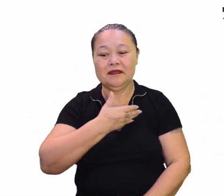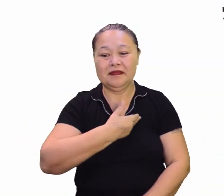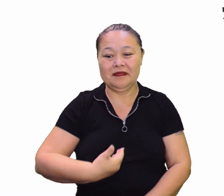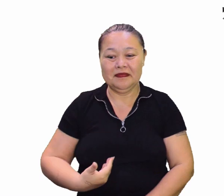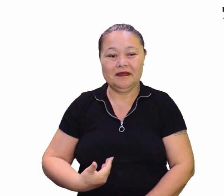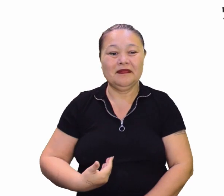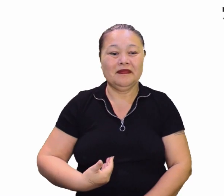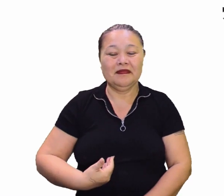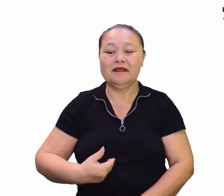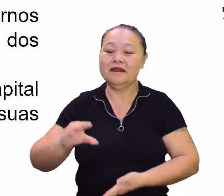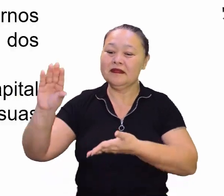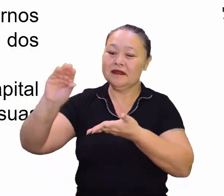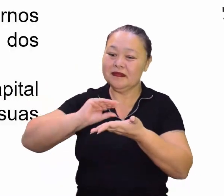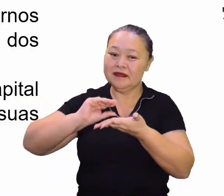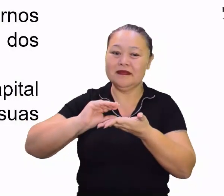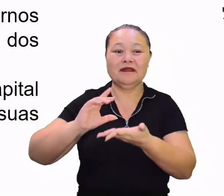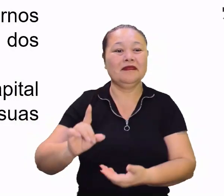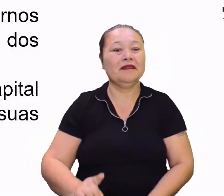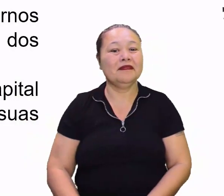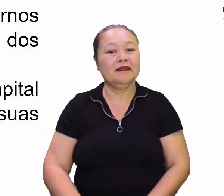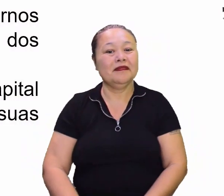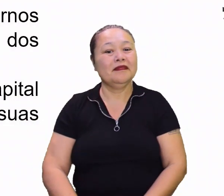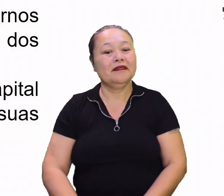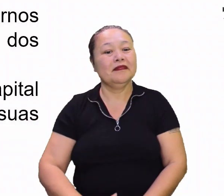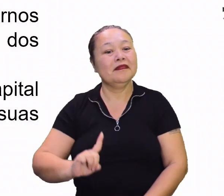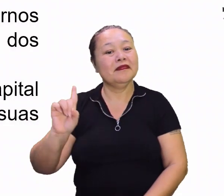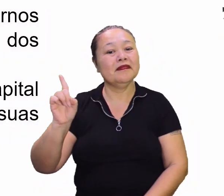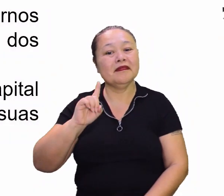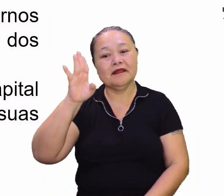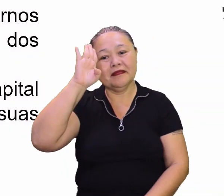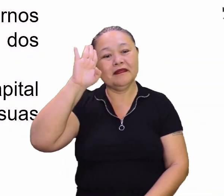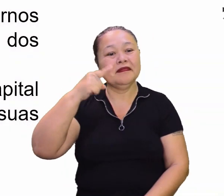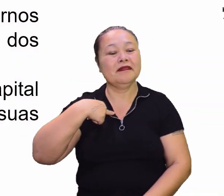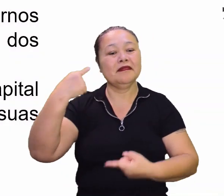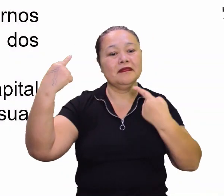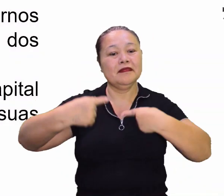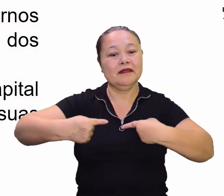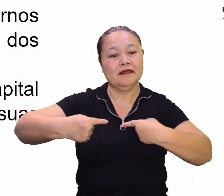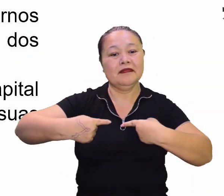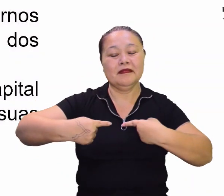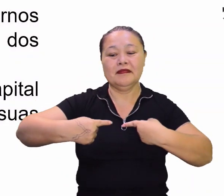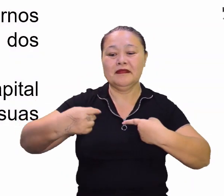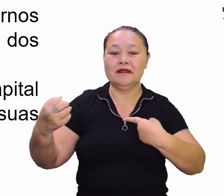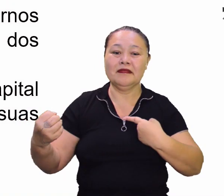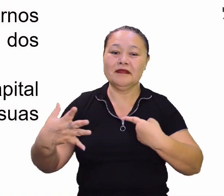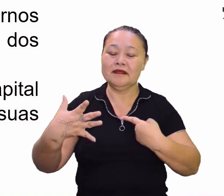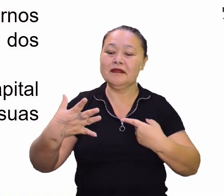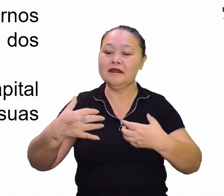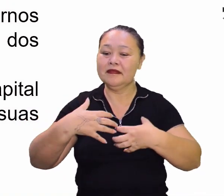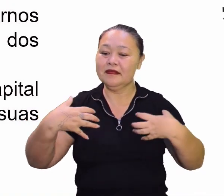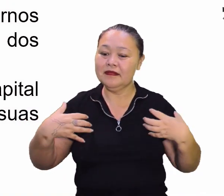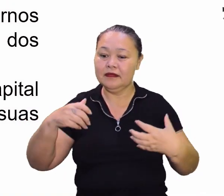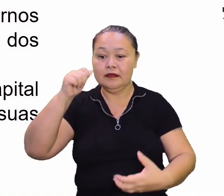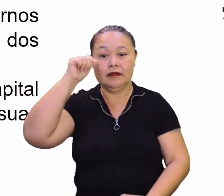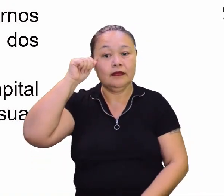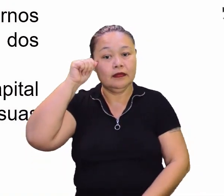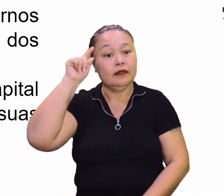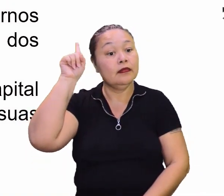governo investiu. Um dos principais desafios enfrentados pelos novos